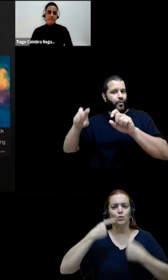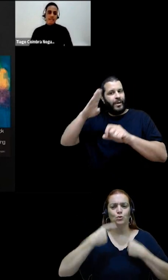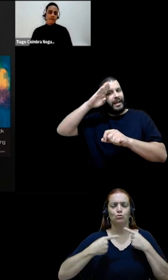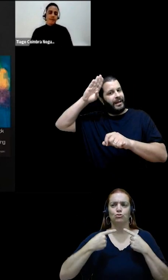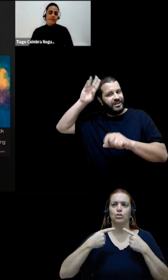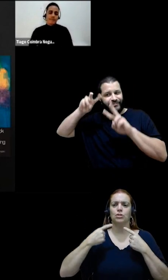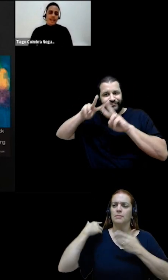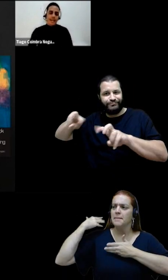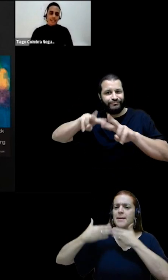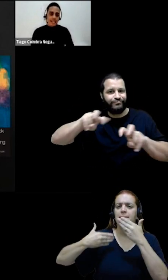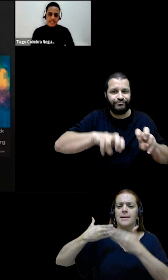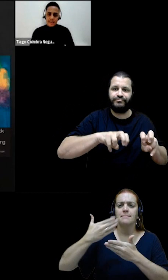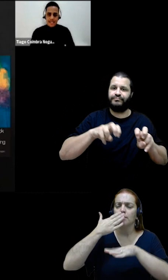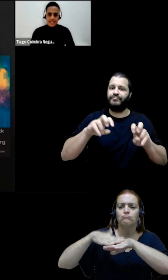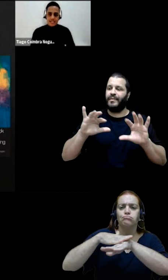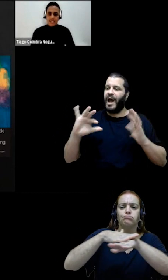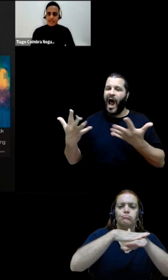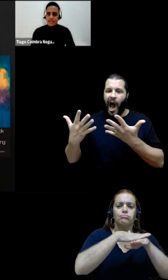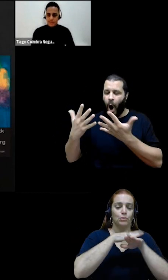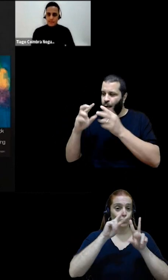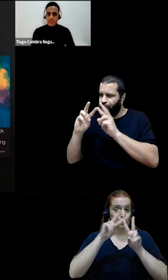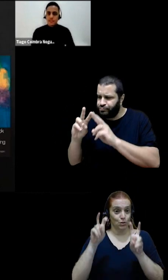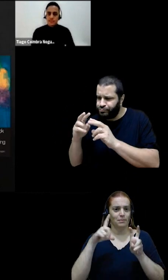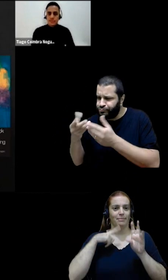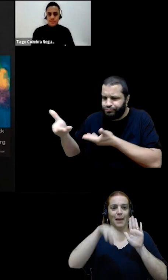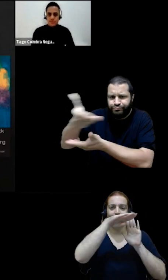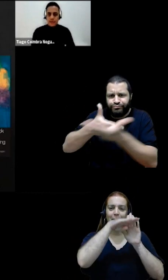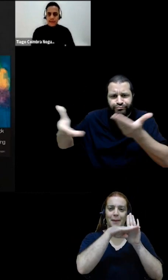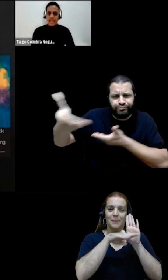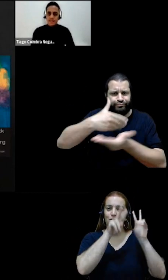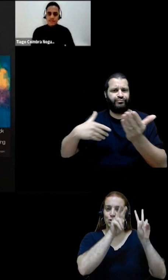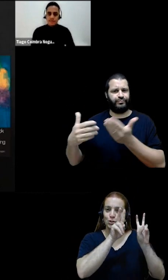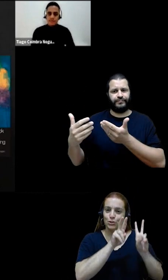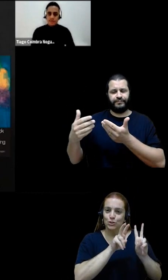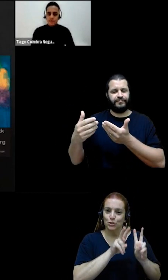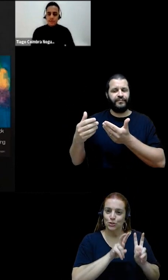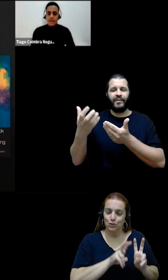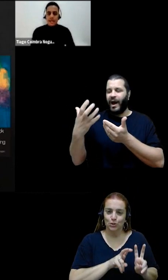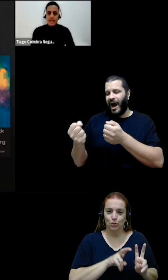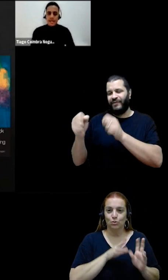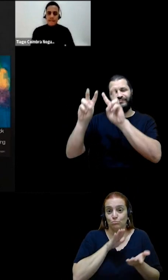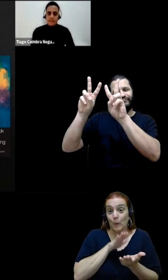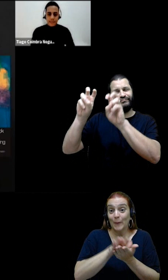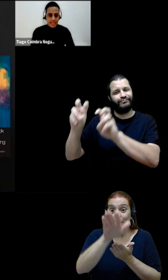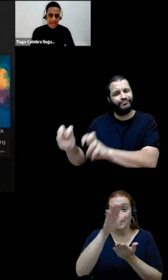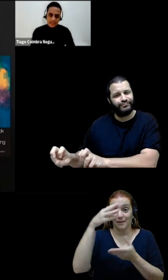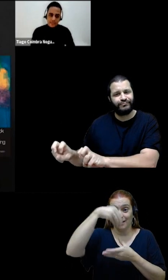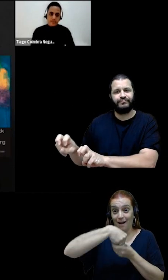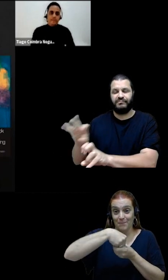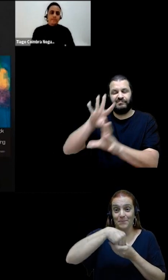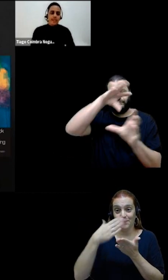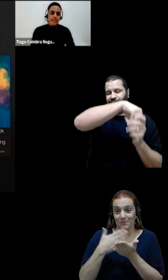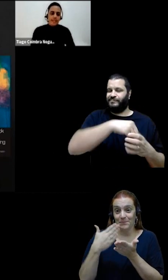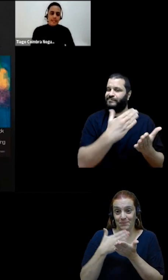a respeito dessas temáticas. Então aqui estão os títulos dos trabalhos que foram